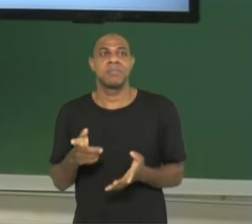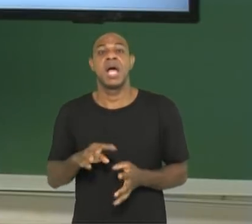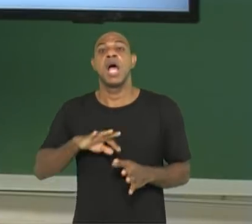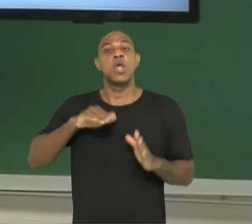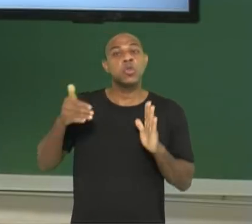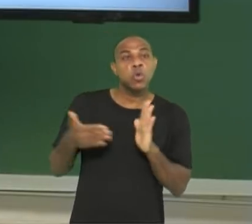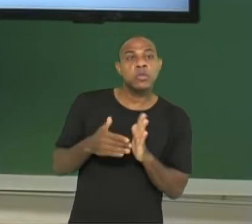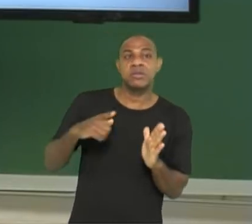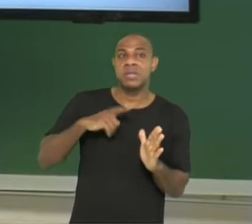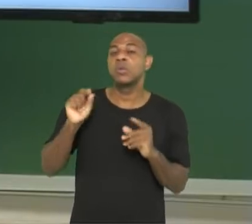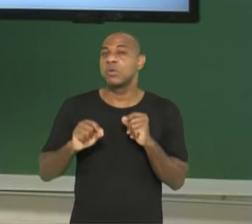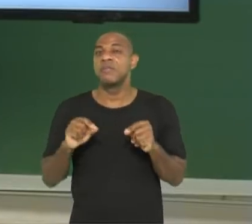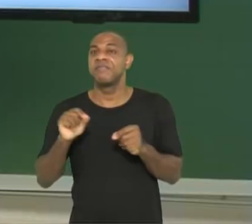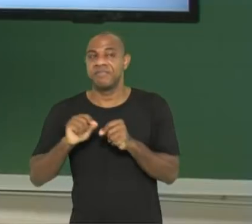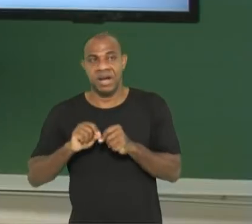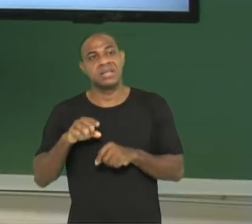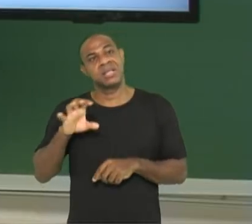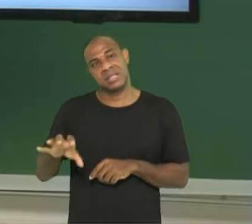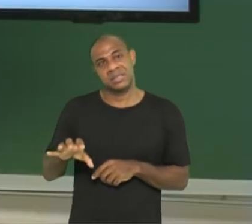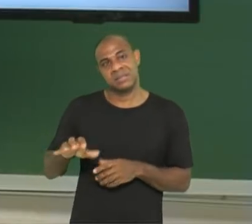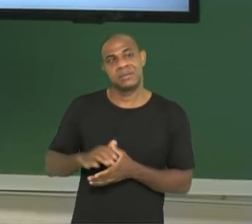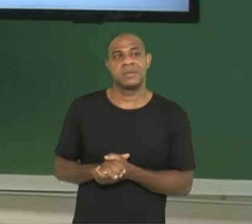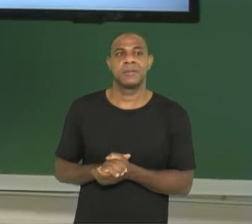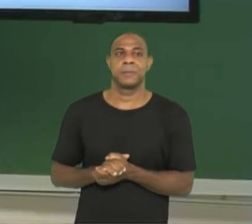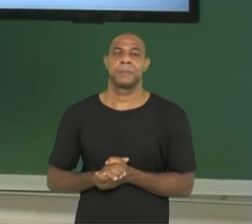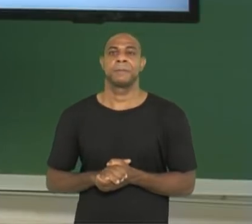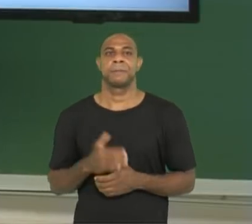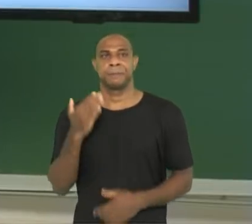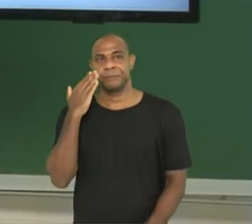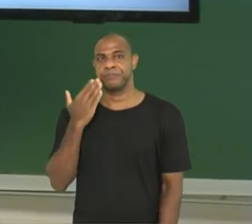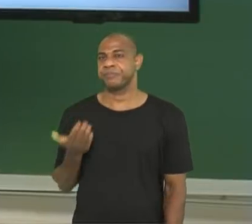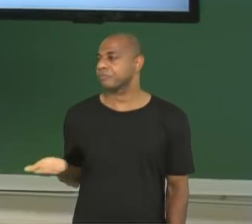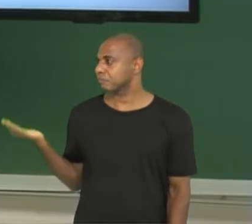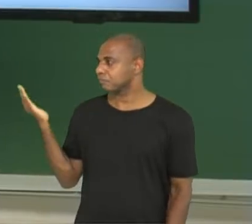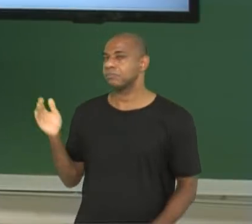elas passam isso ou injetam isso nas suas vítimas.